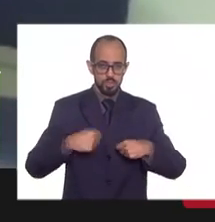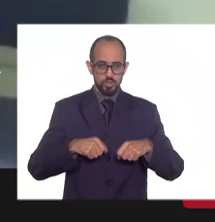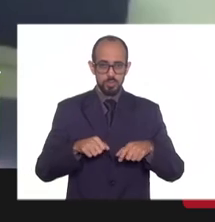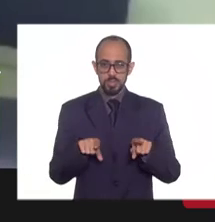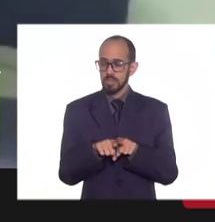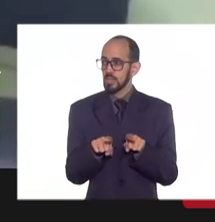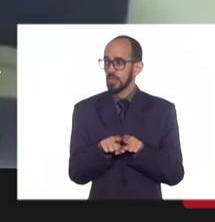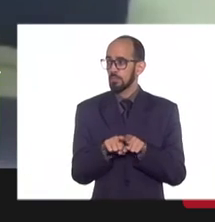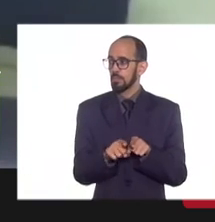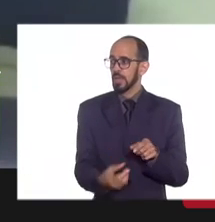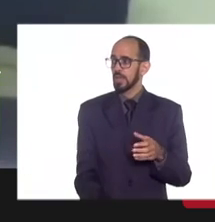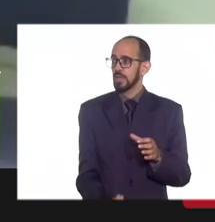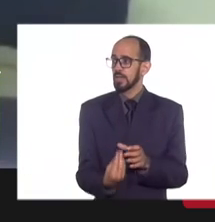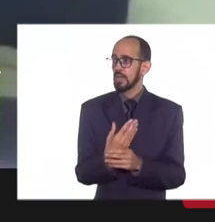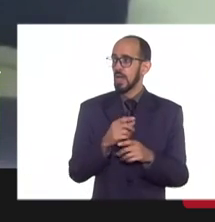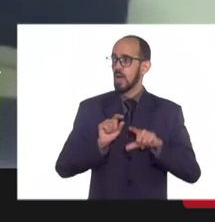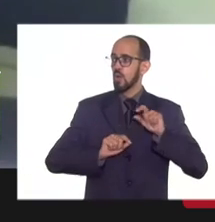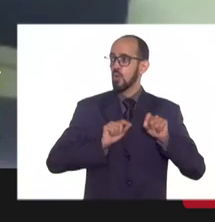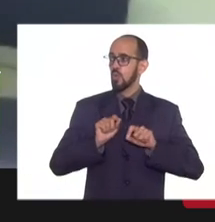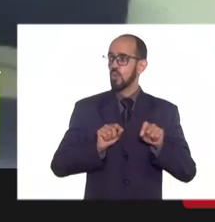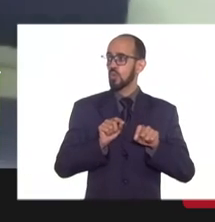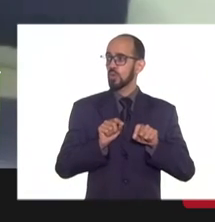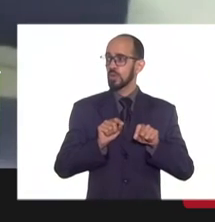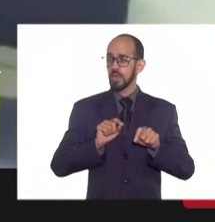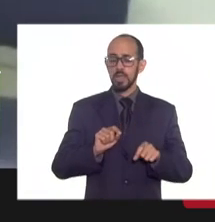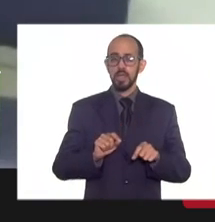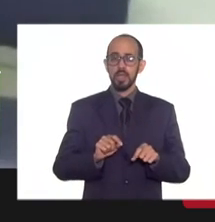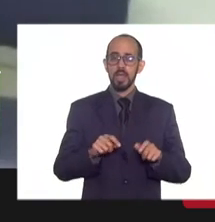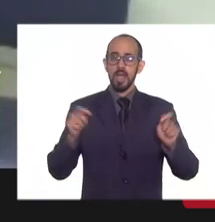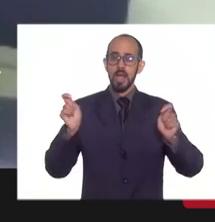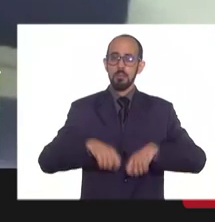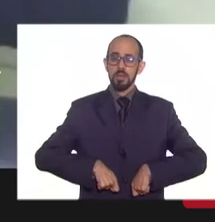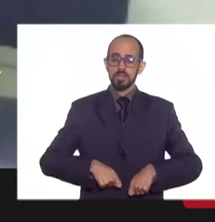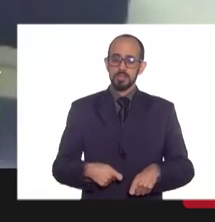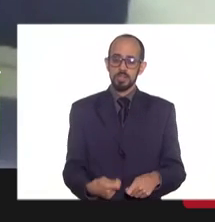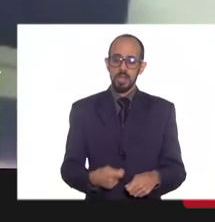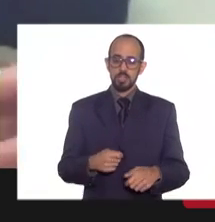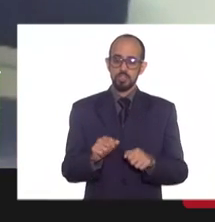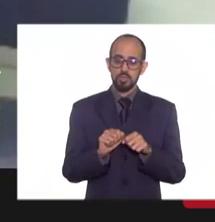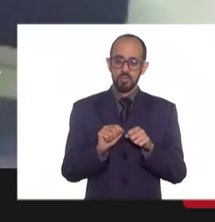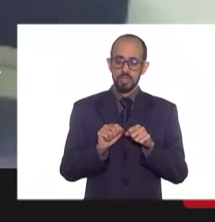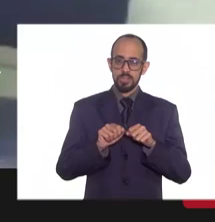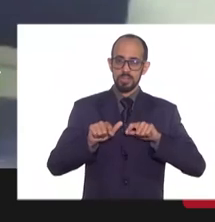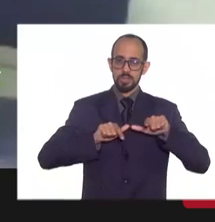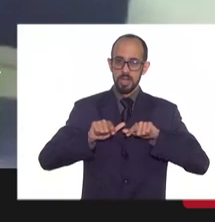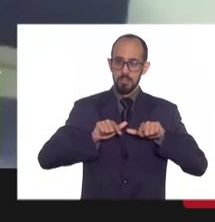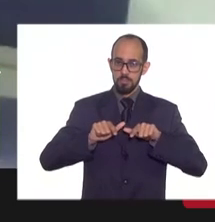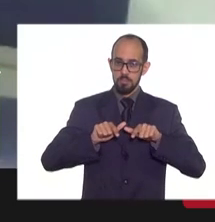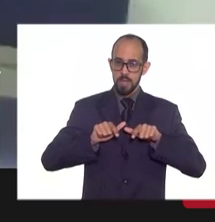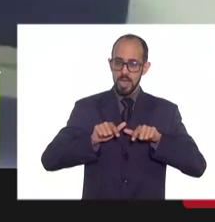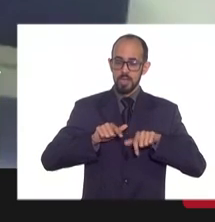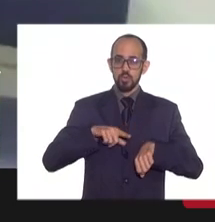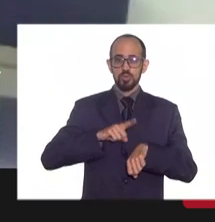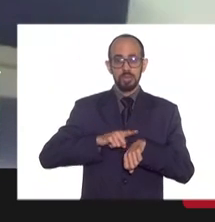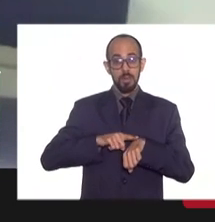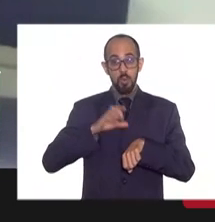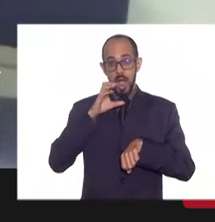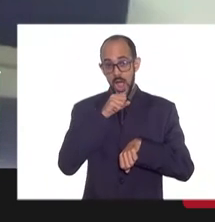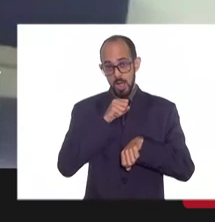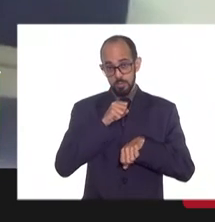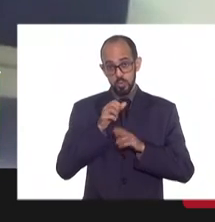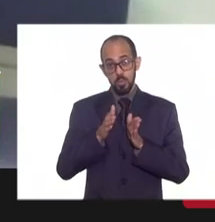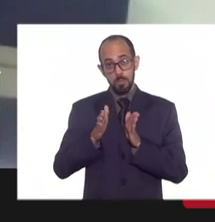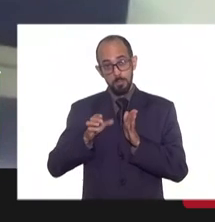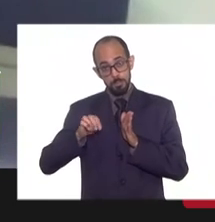estabelecer aí é é condições de fazer esse trabalho a curto, longo e médio prazo né a gente